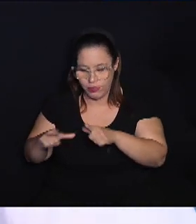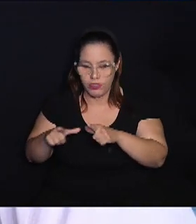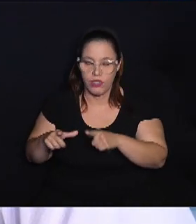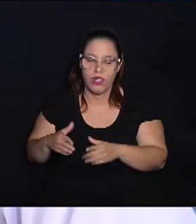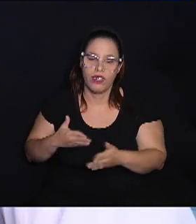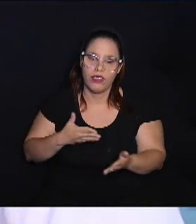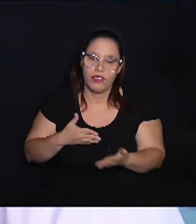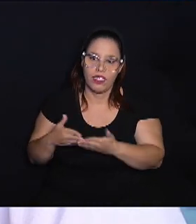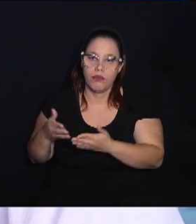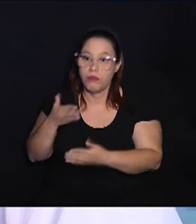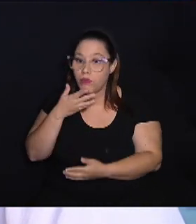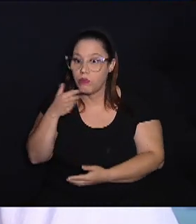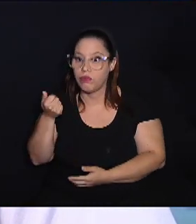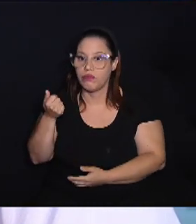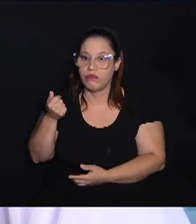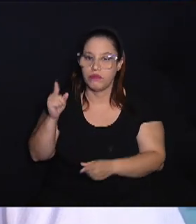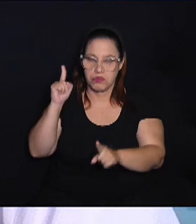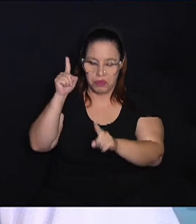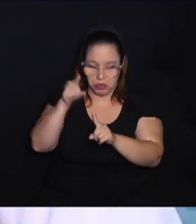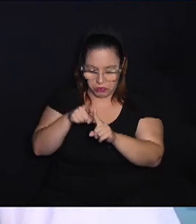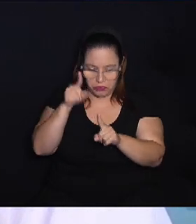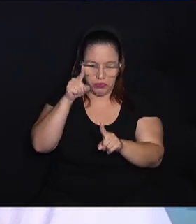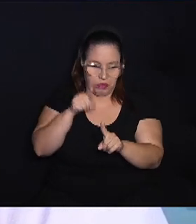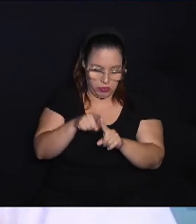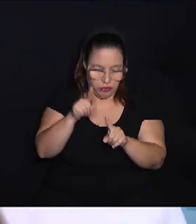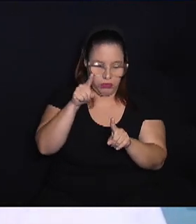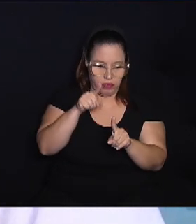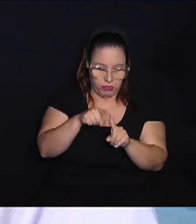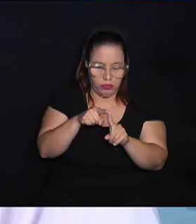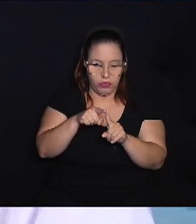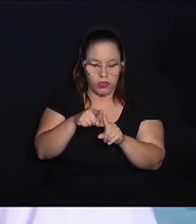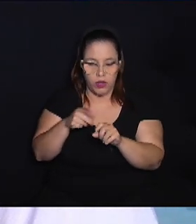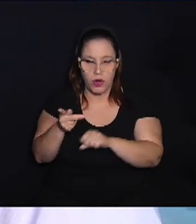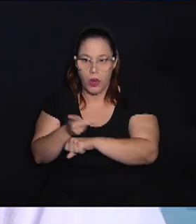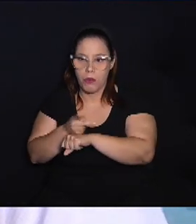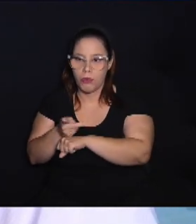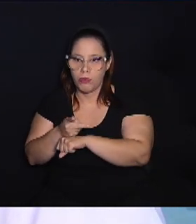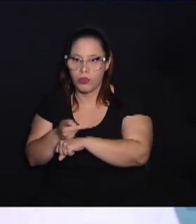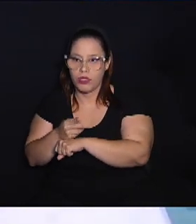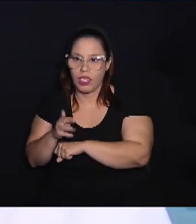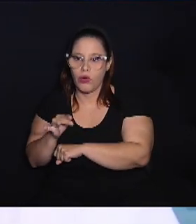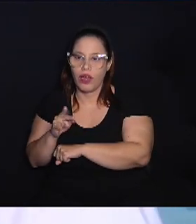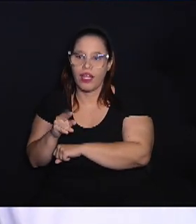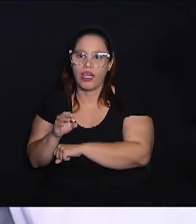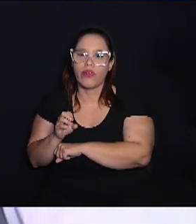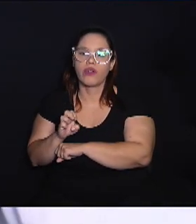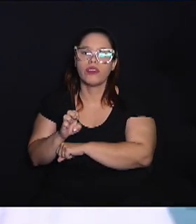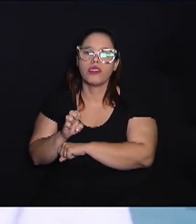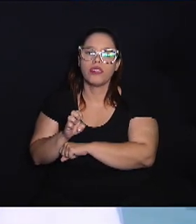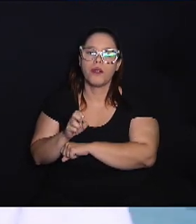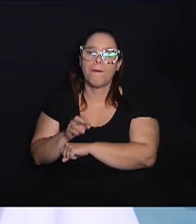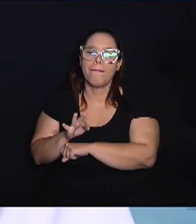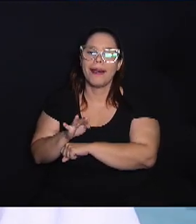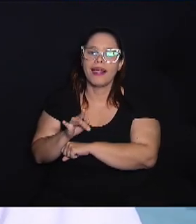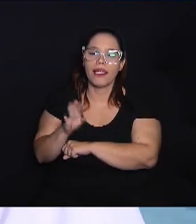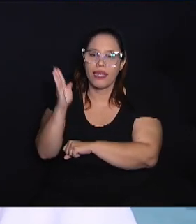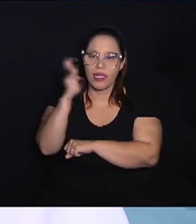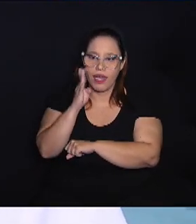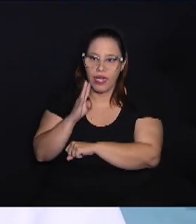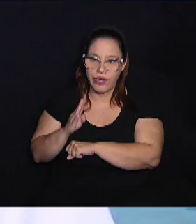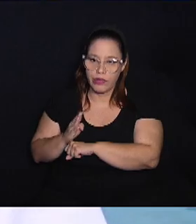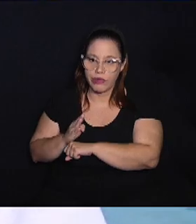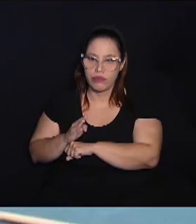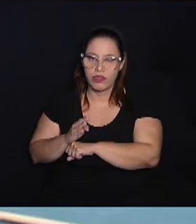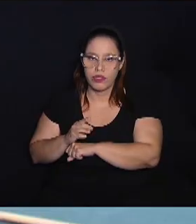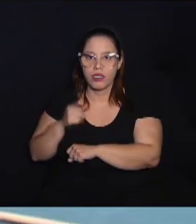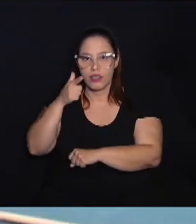Nós temos um objetivo ainda, que é buscar o recorde brasileiro, E nós vamos continuar trabalhando nisso para, quem sabe,